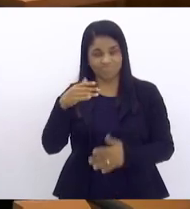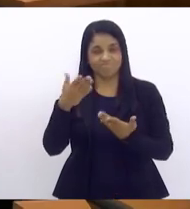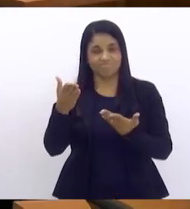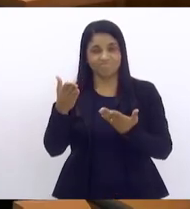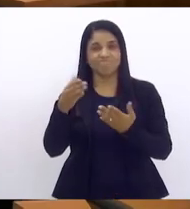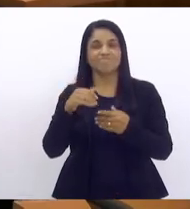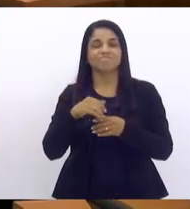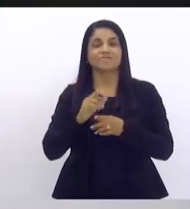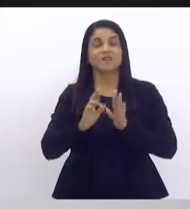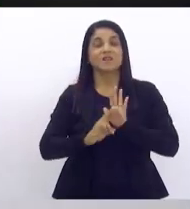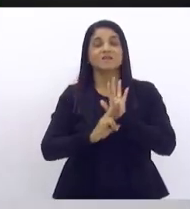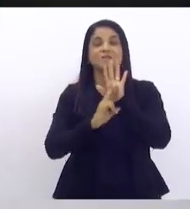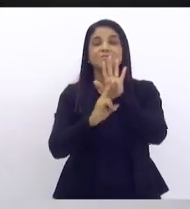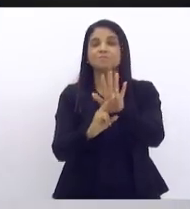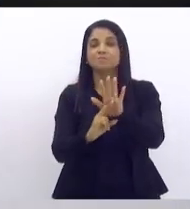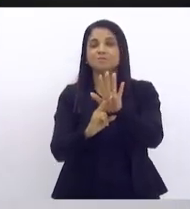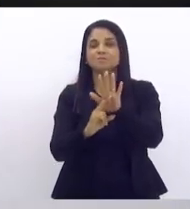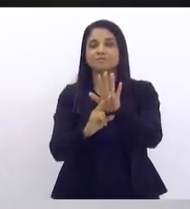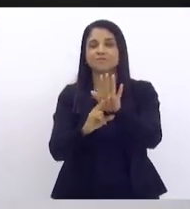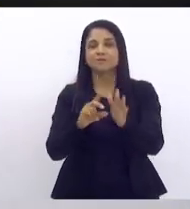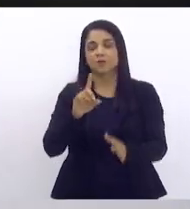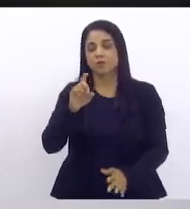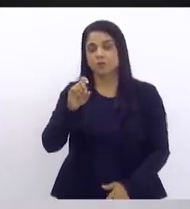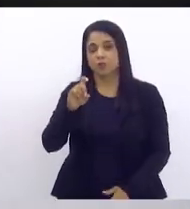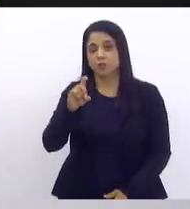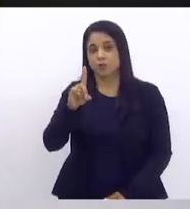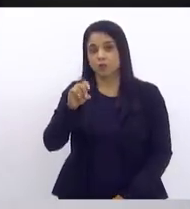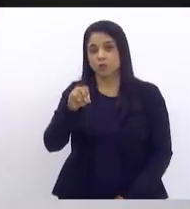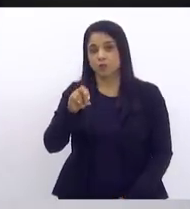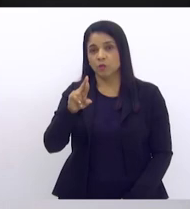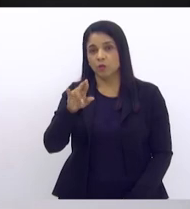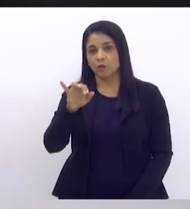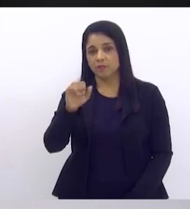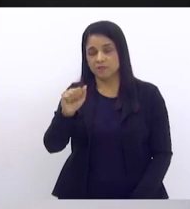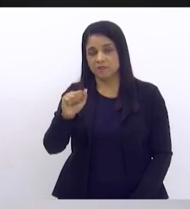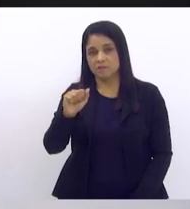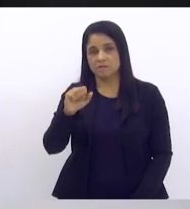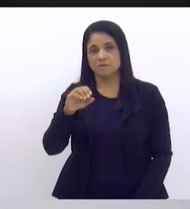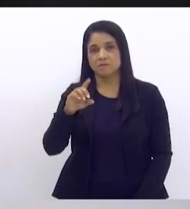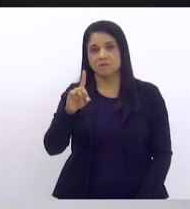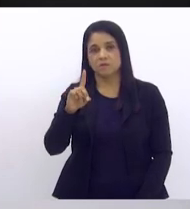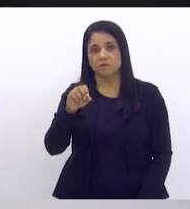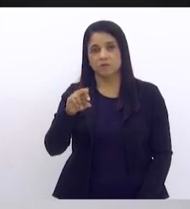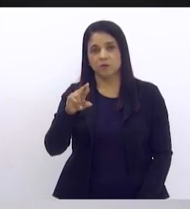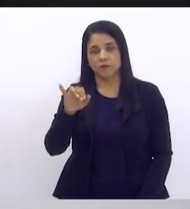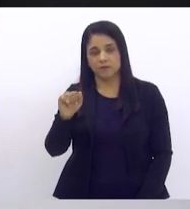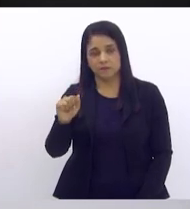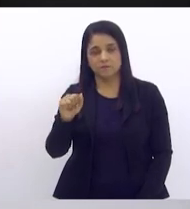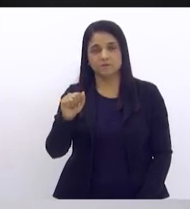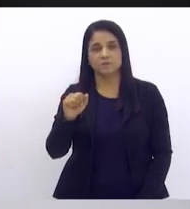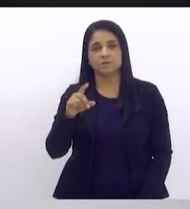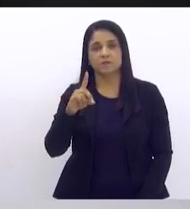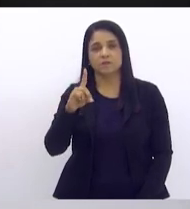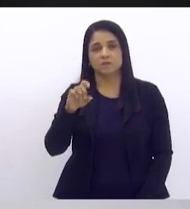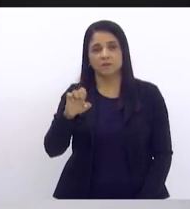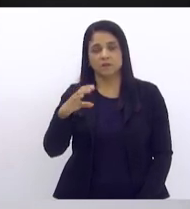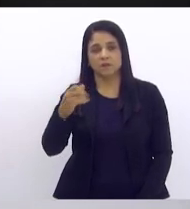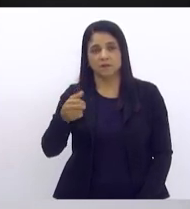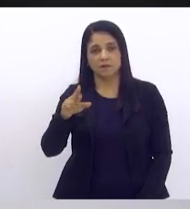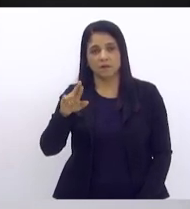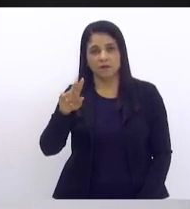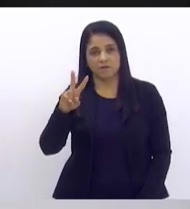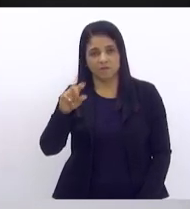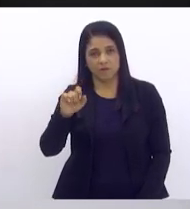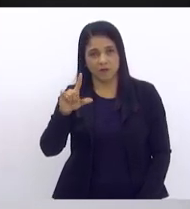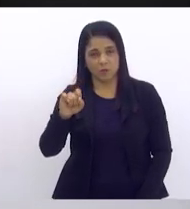O Newton veio representando Doris Roya de Carvalho. Venho em nome da comunidade Bom Pastor, se não a